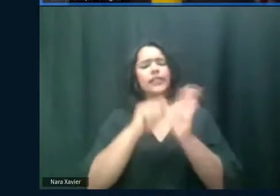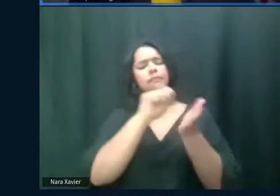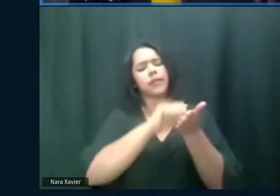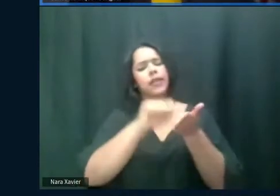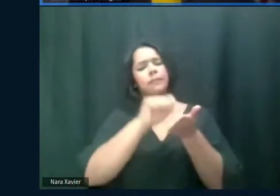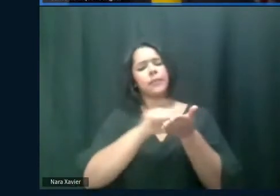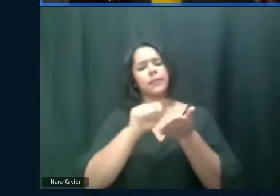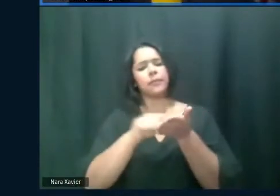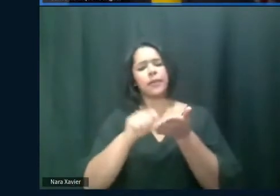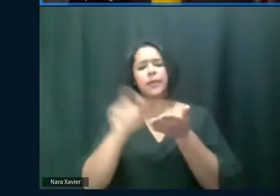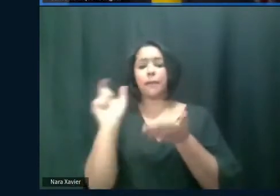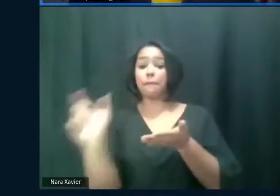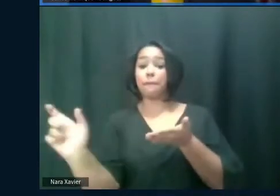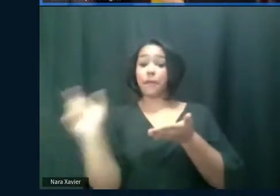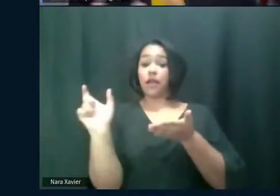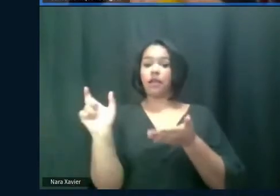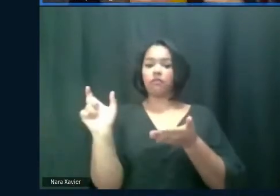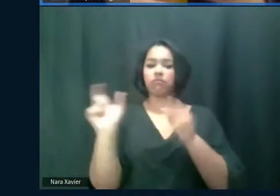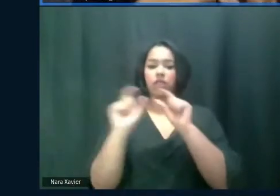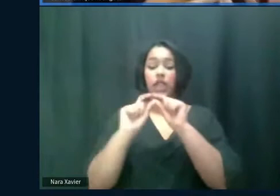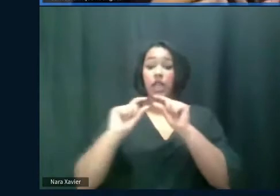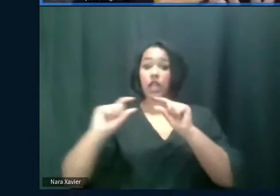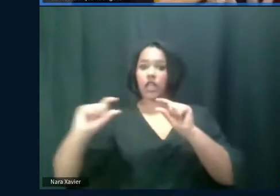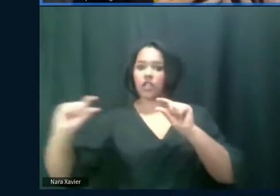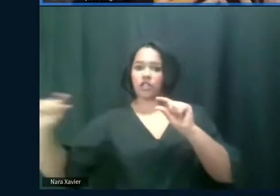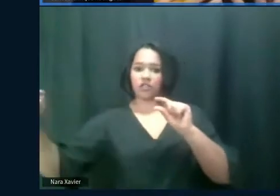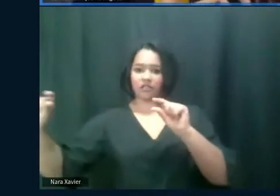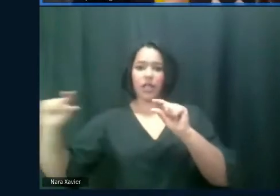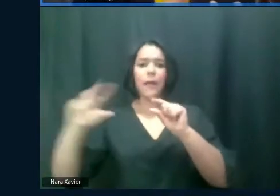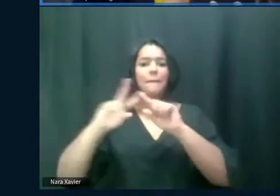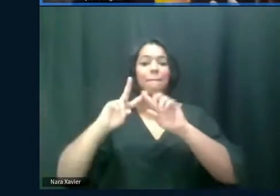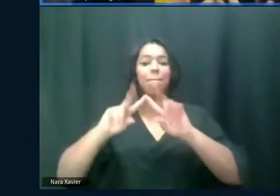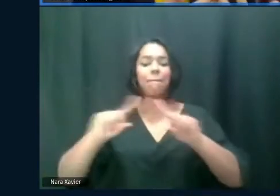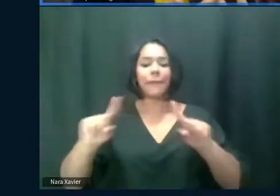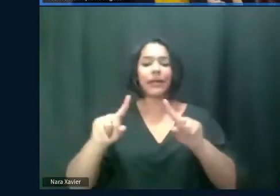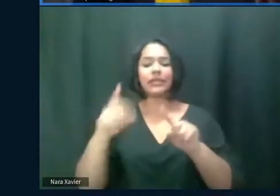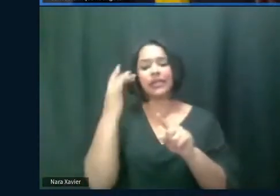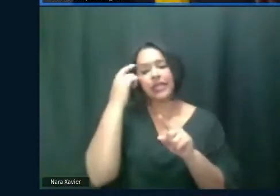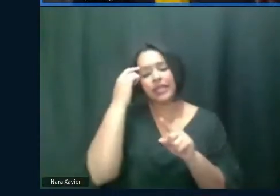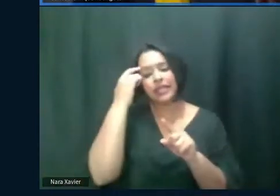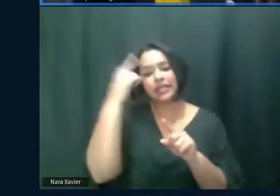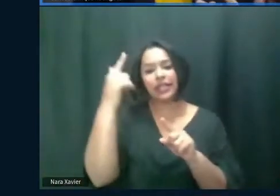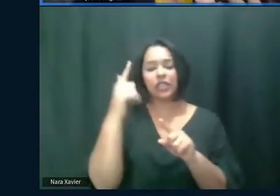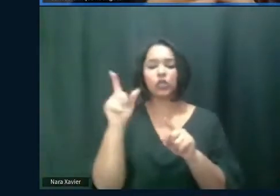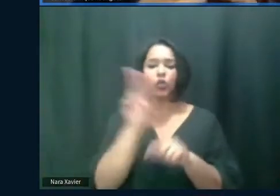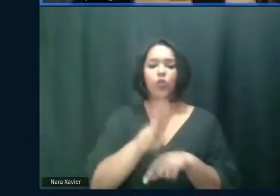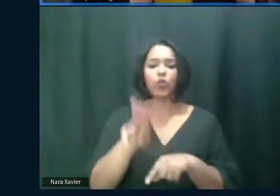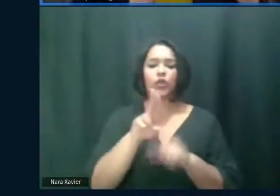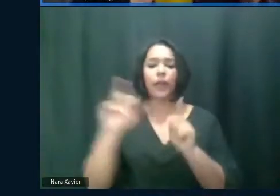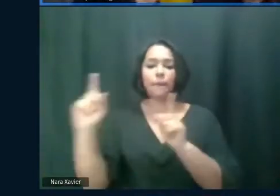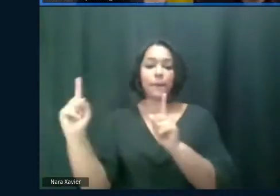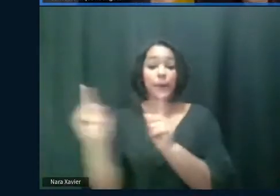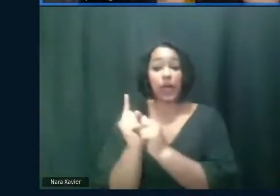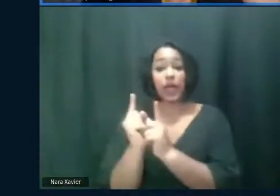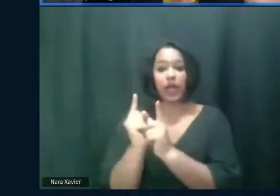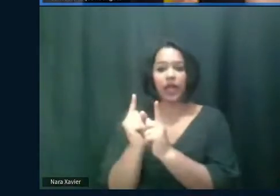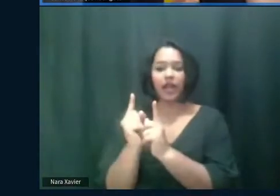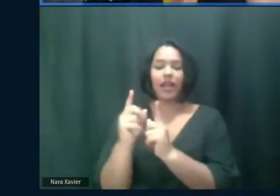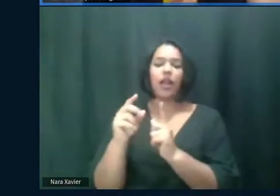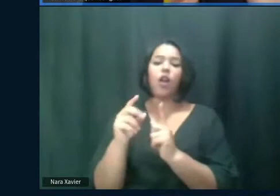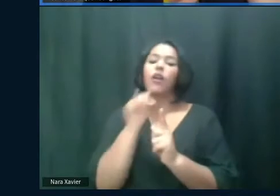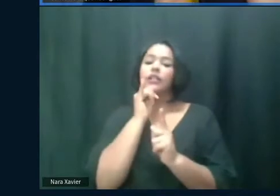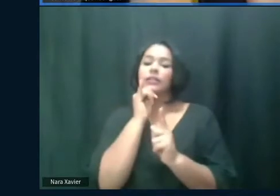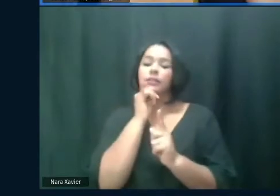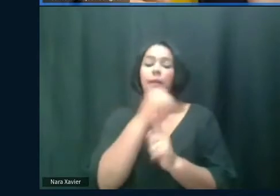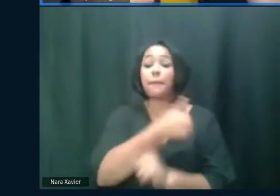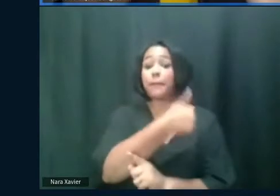retomar o termo por extenso. Mas a ideia de usar uma sigla, uma abreviação, é que você, na primeira